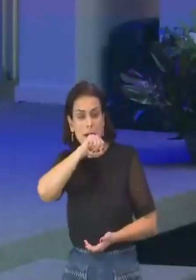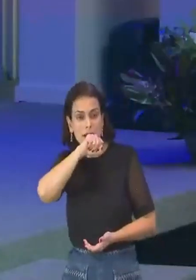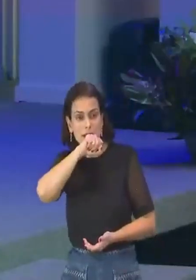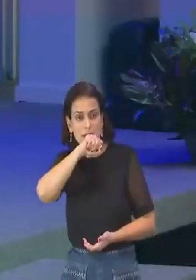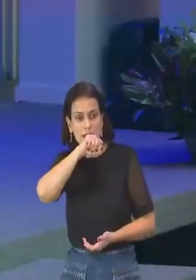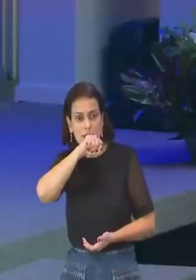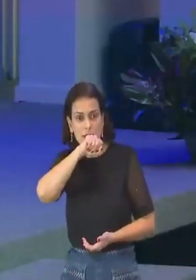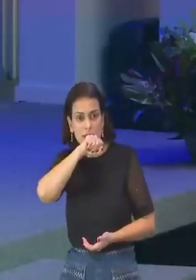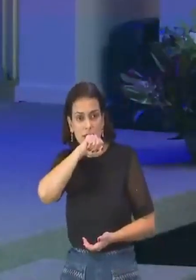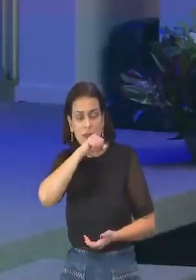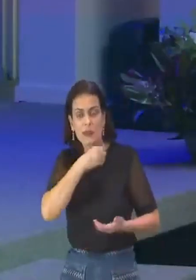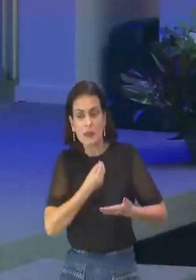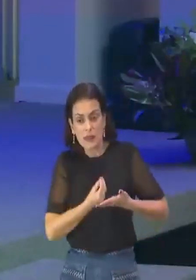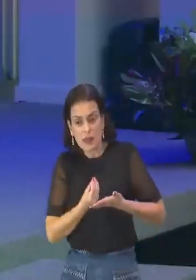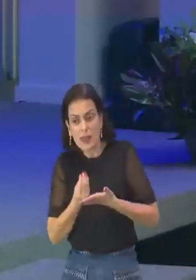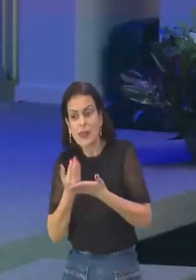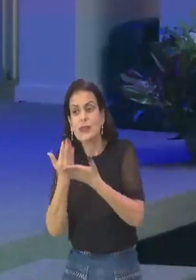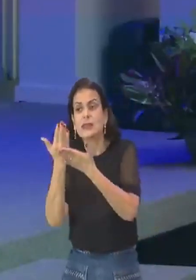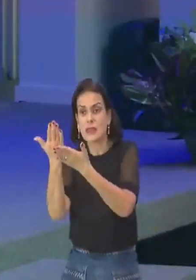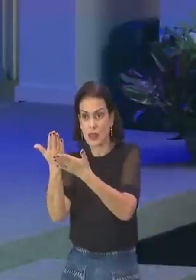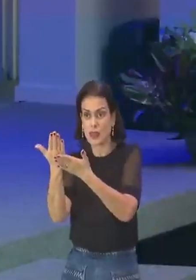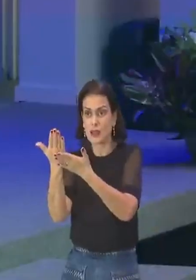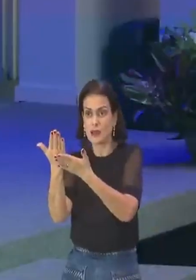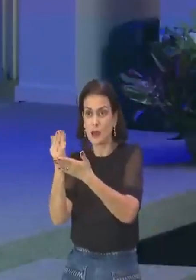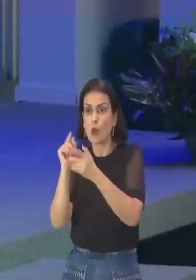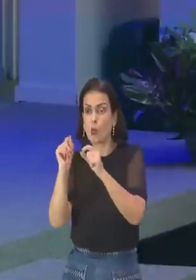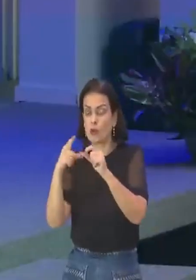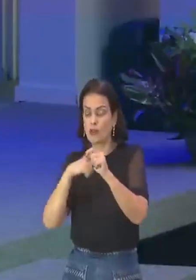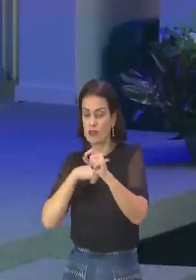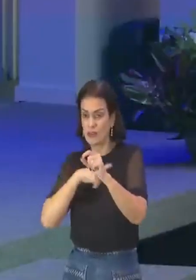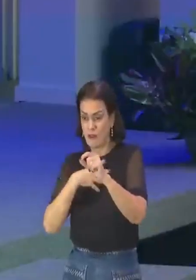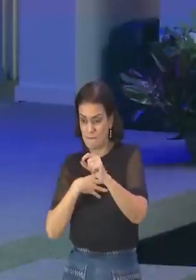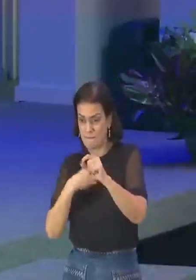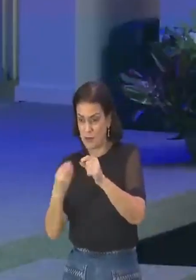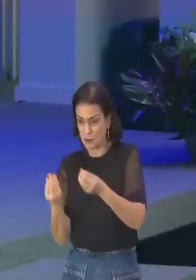que entrega o que tem a um filho,